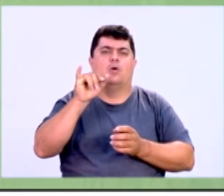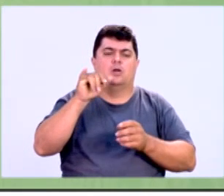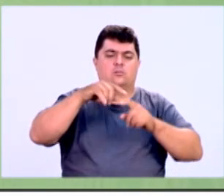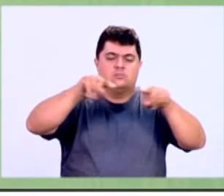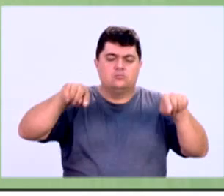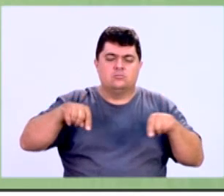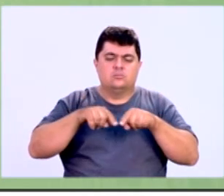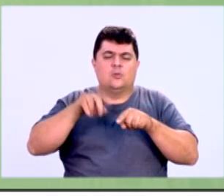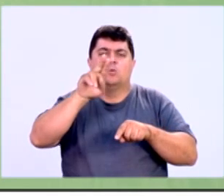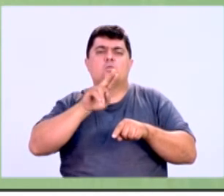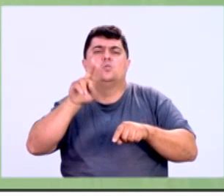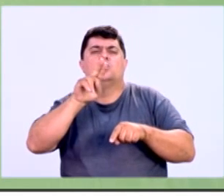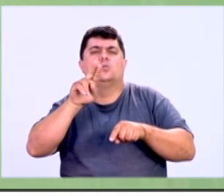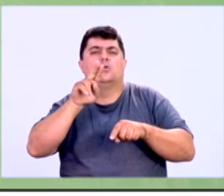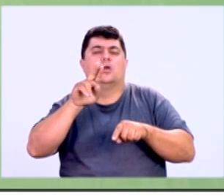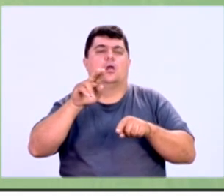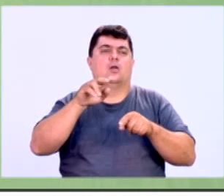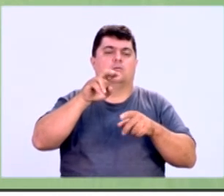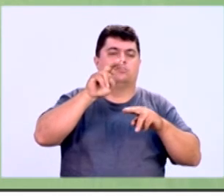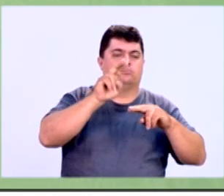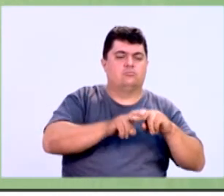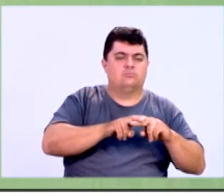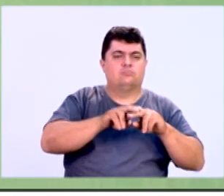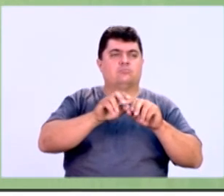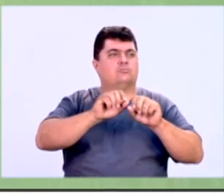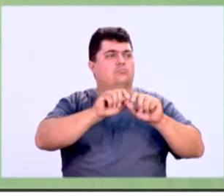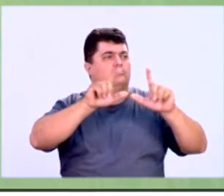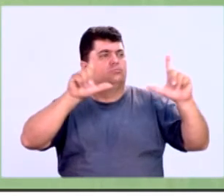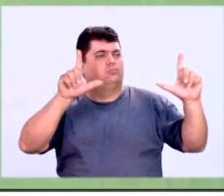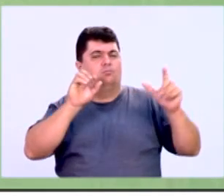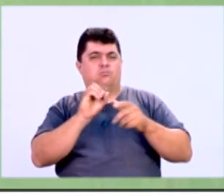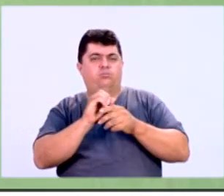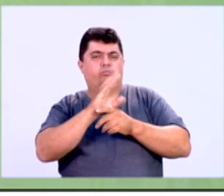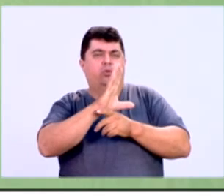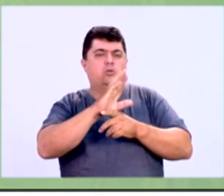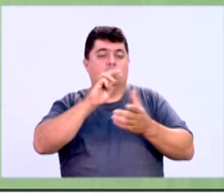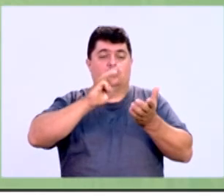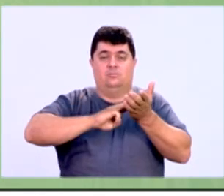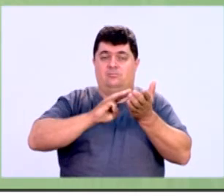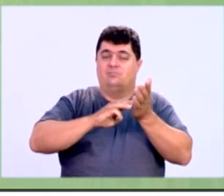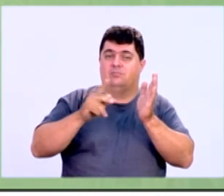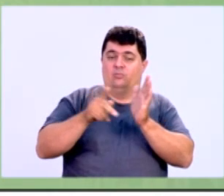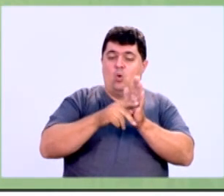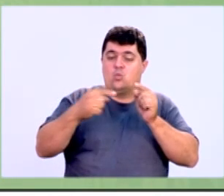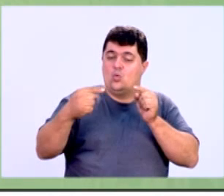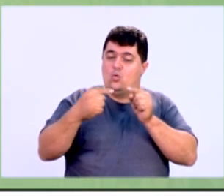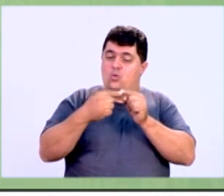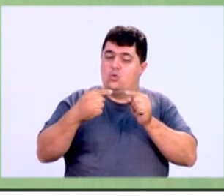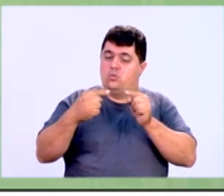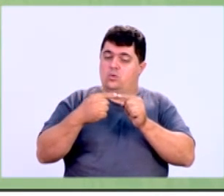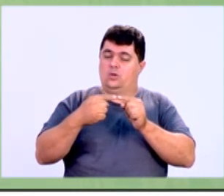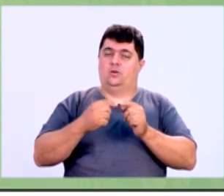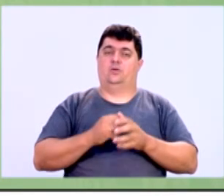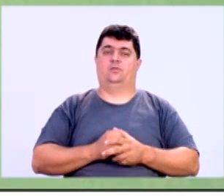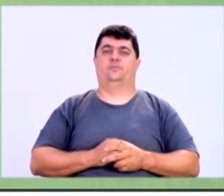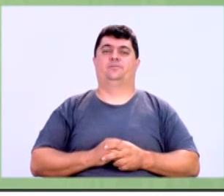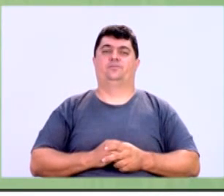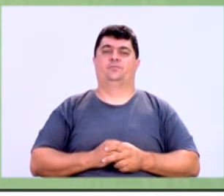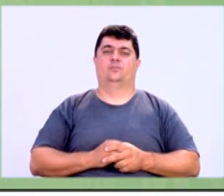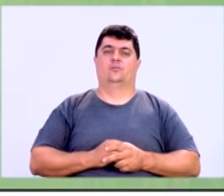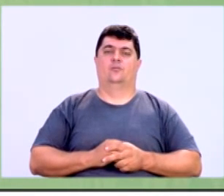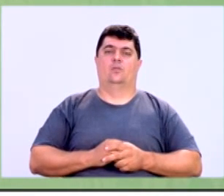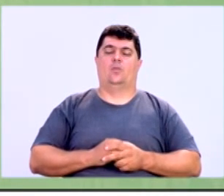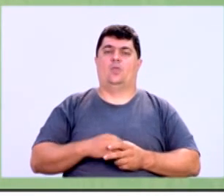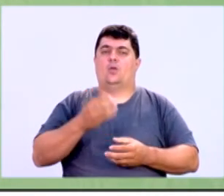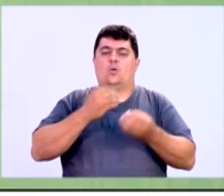iremos utilizar de acordo com a metodologia escolhida, de que forma eu vou